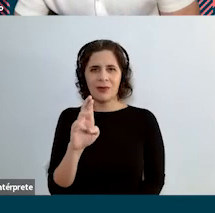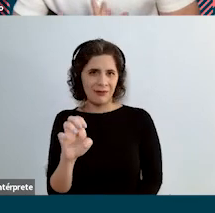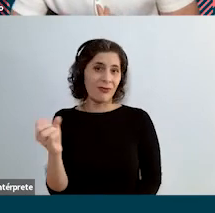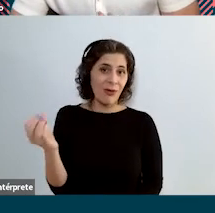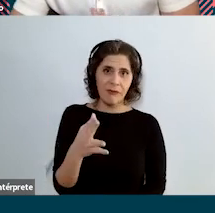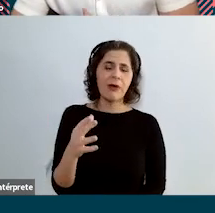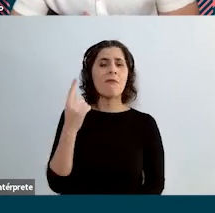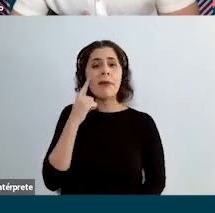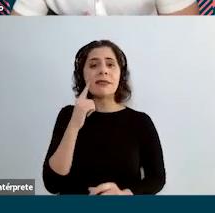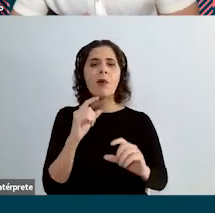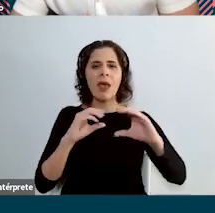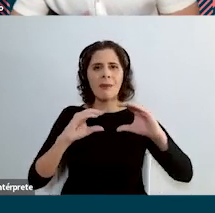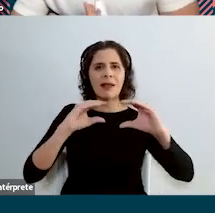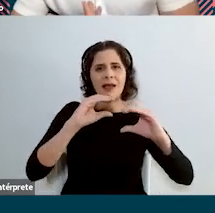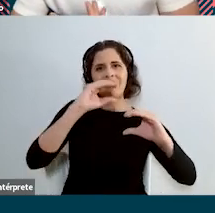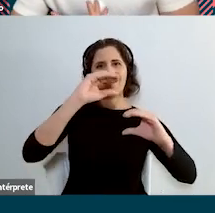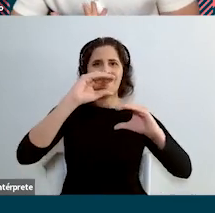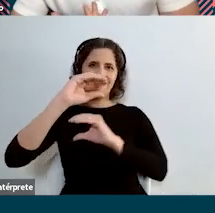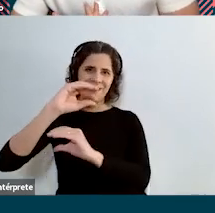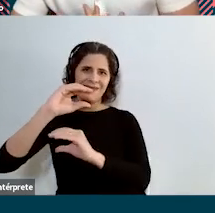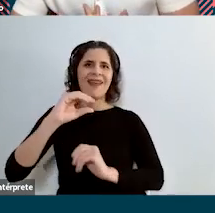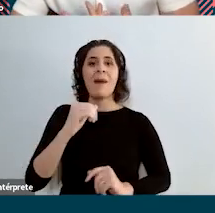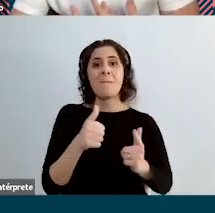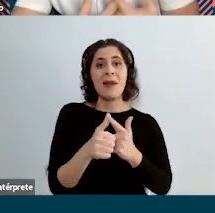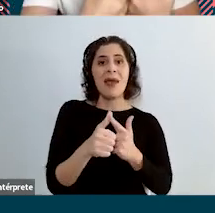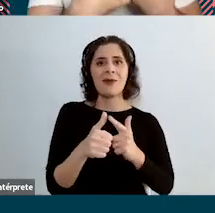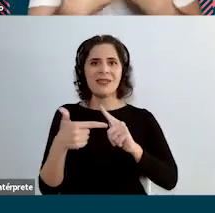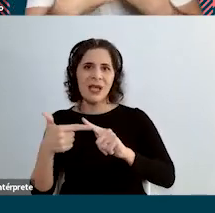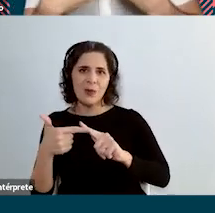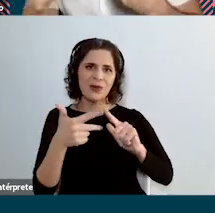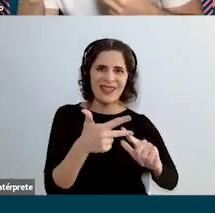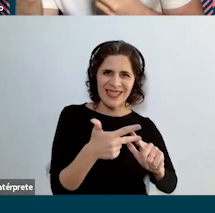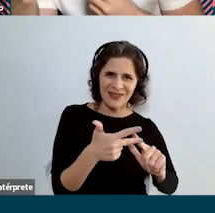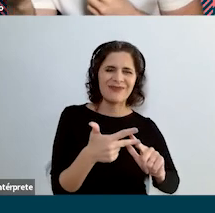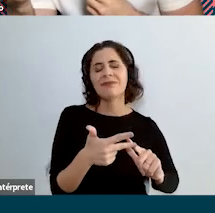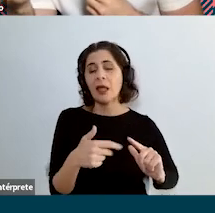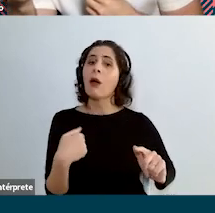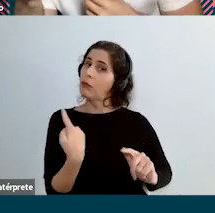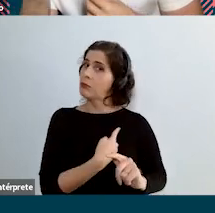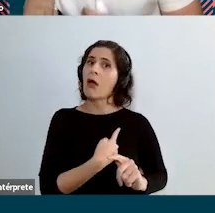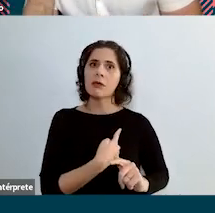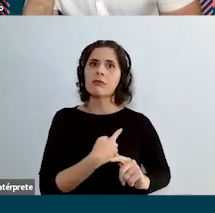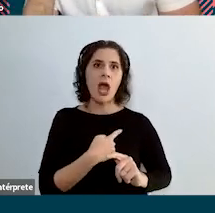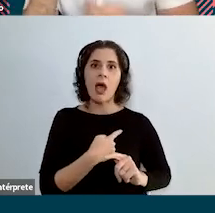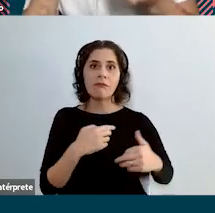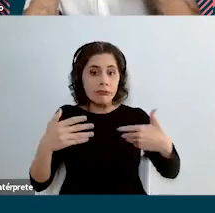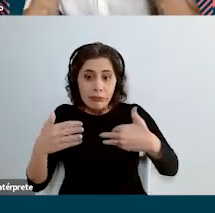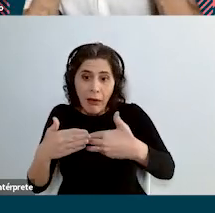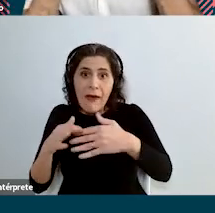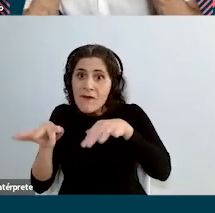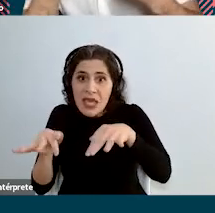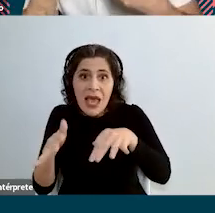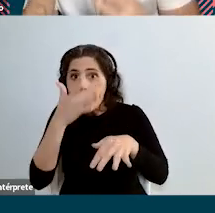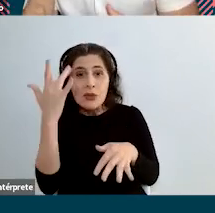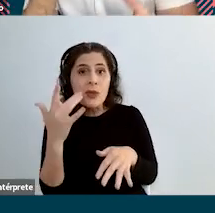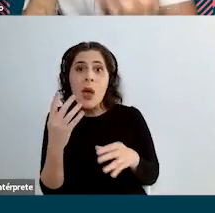a campeã, segundo ou terceiro lugar. E aqui foi interessante que, além de, mesmo na reta final, a gente trouxe muitos usuários